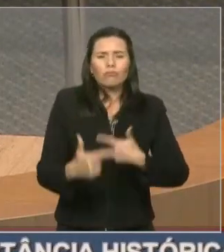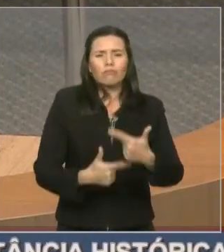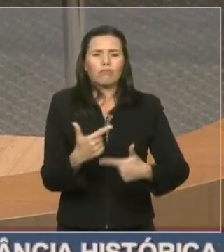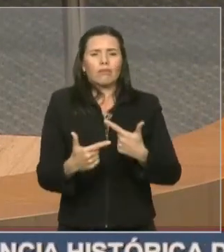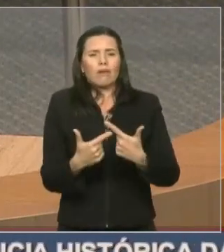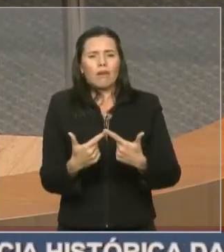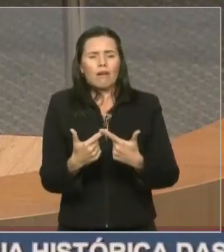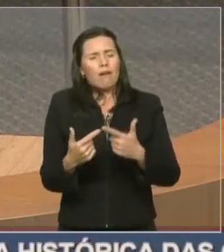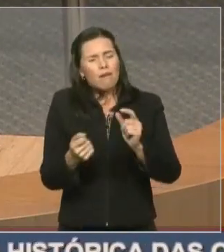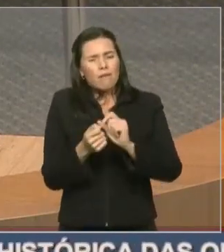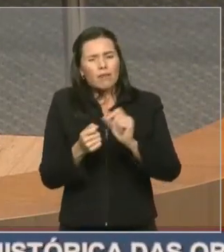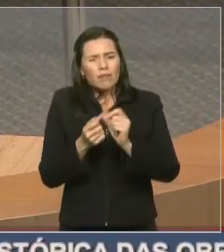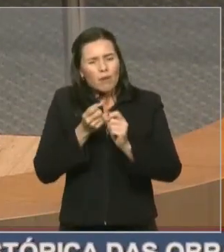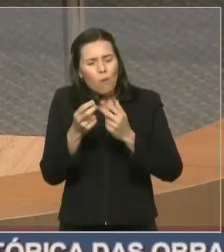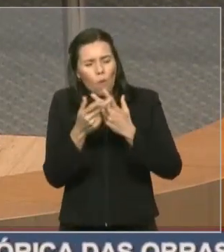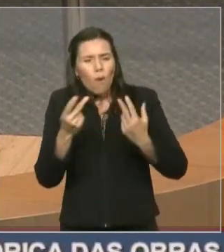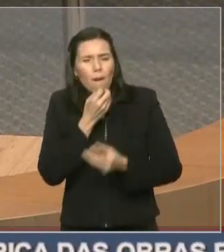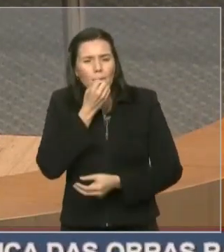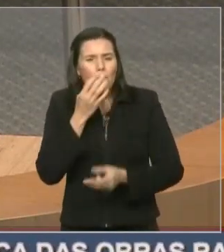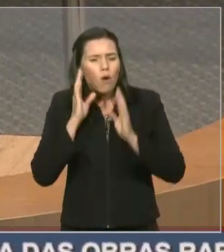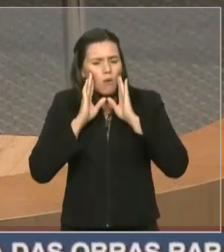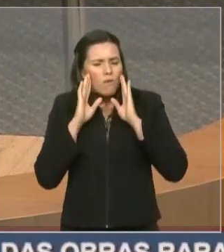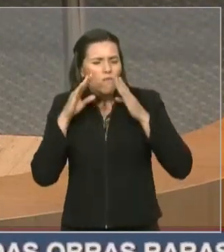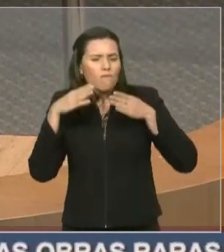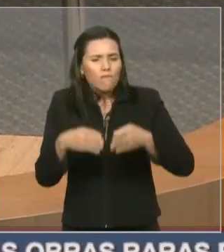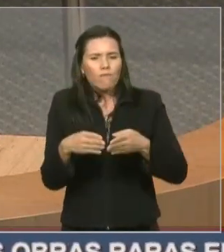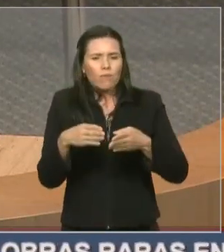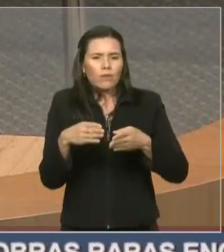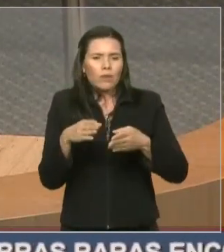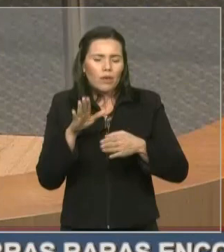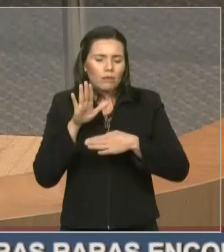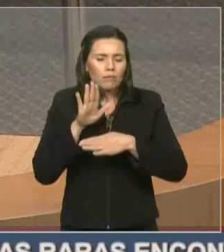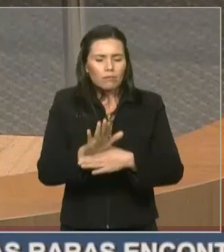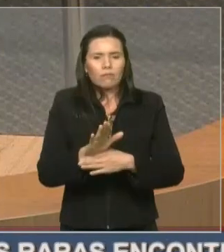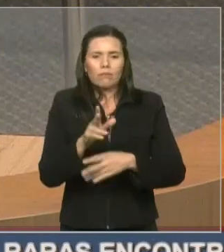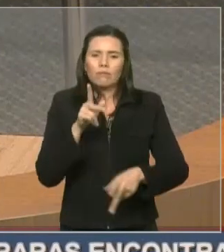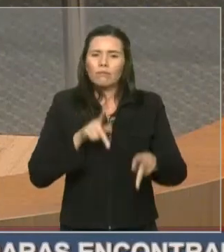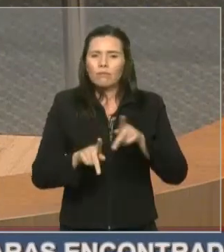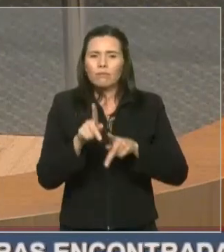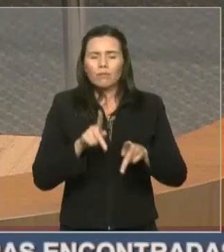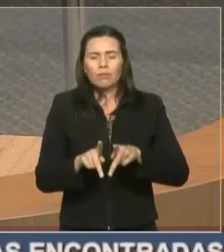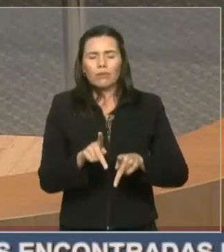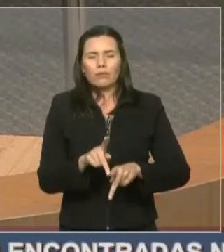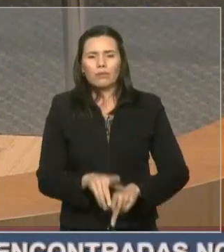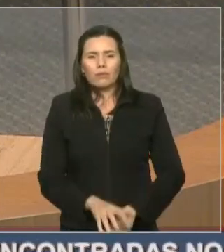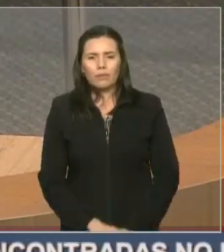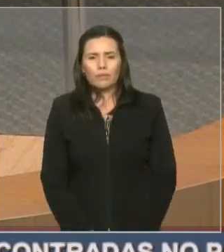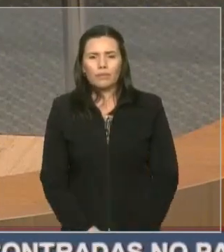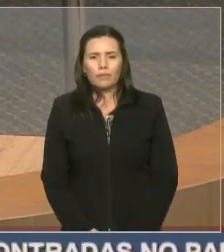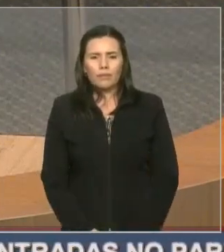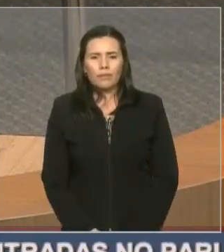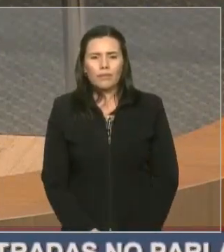fazer o bem público voltado simplesmente para o povo. Nós não devemos que atrás de nós, às